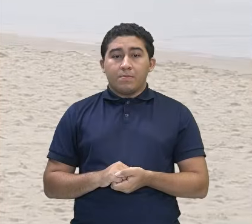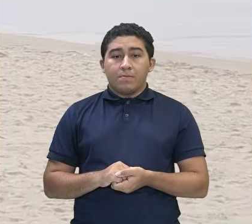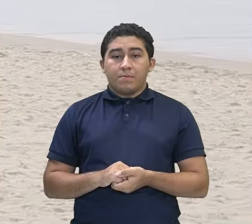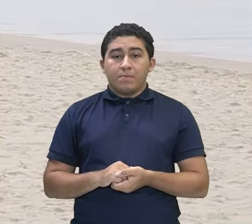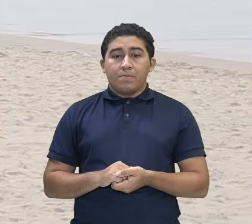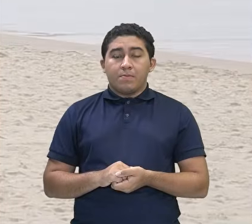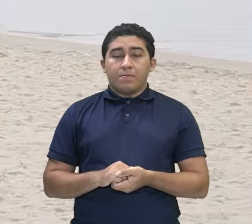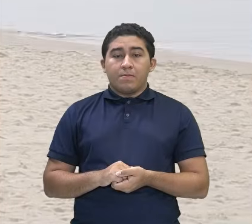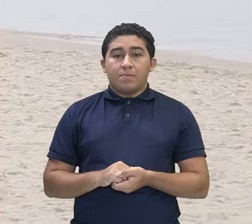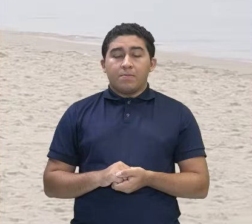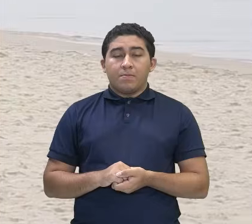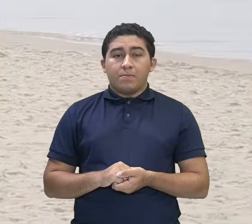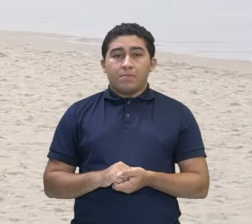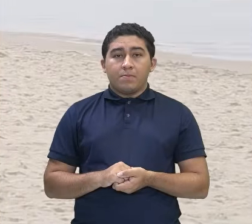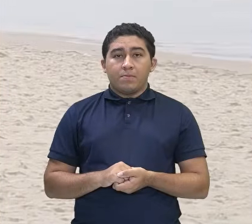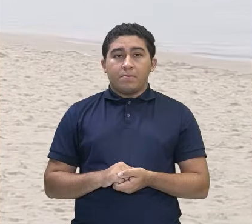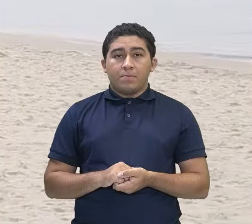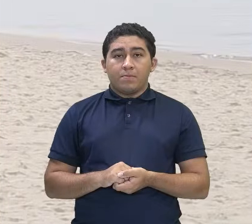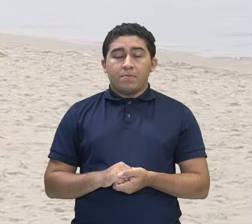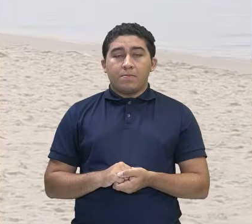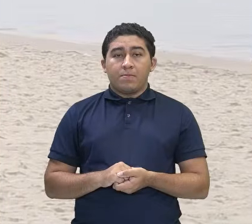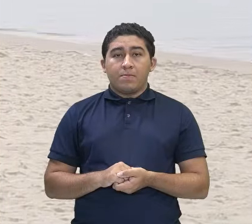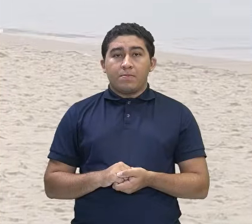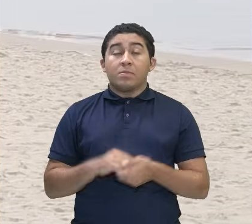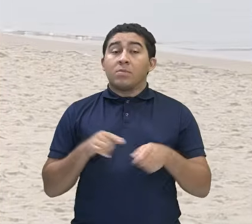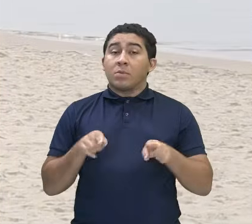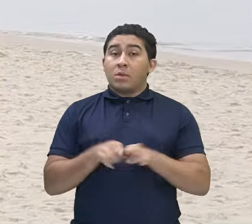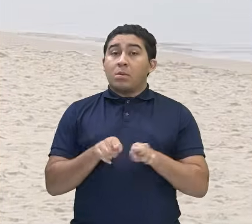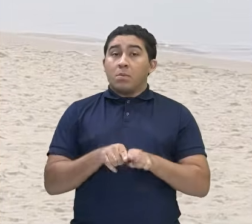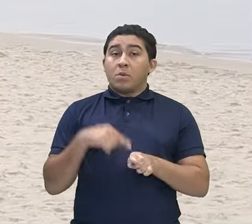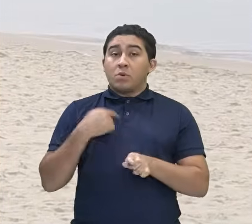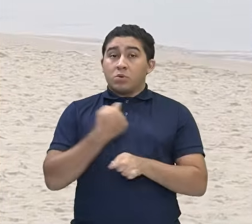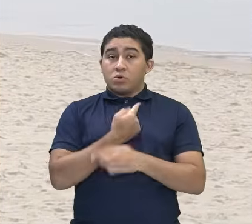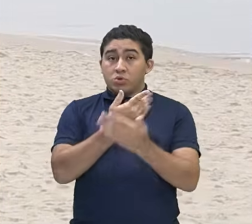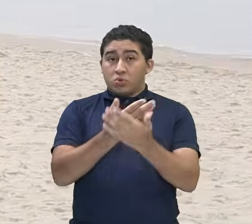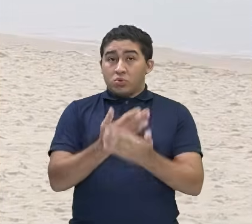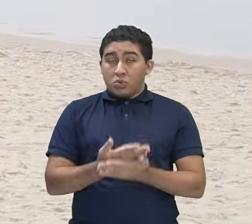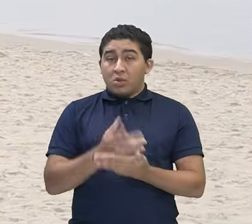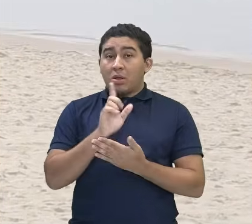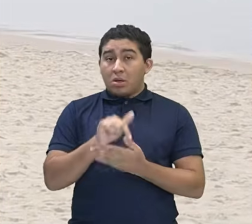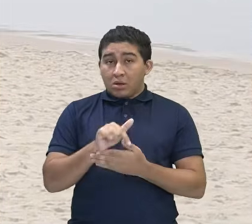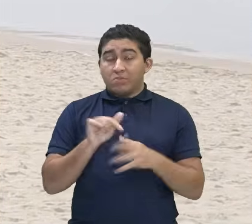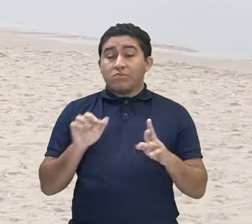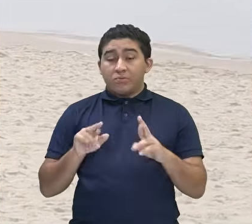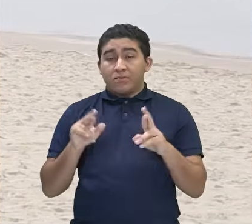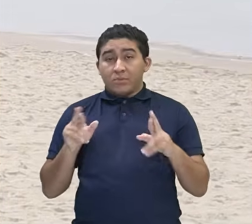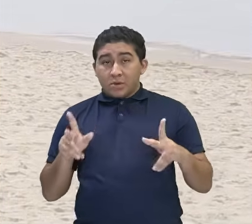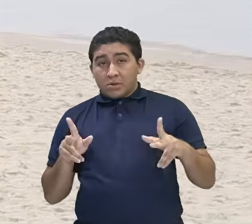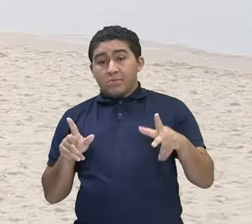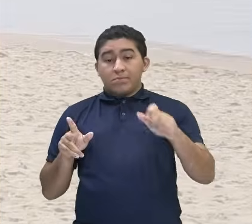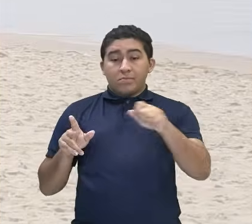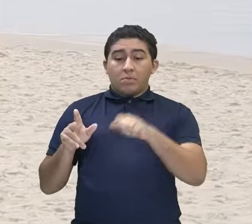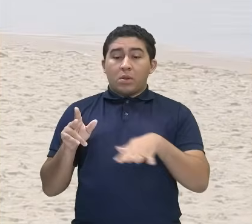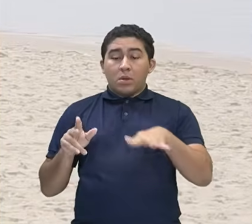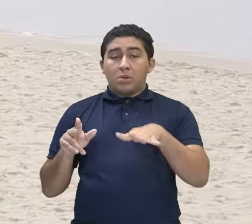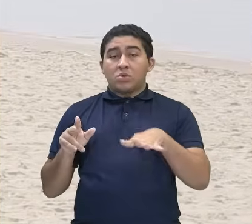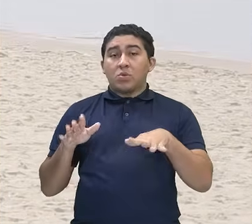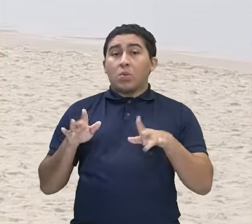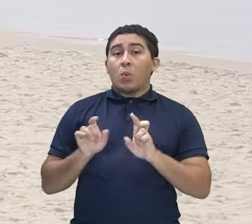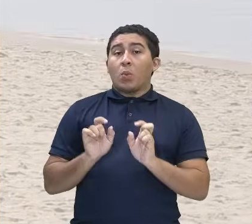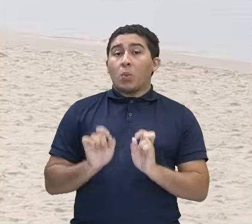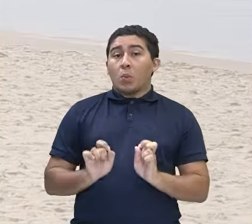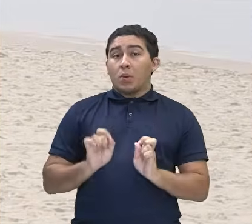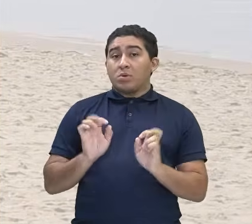também vai estudar, né, que vai existir diferença, tá? O que existe aí de